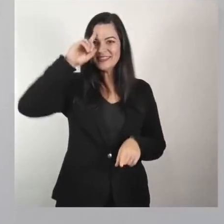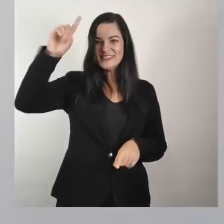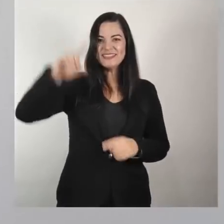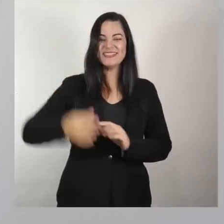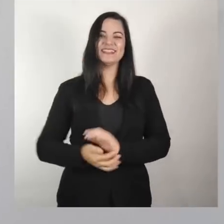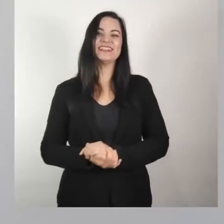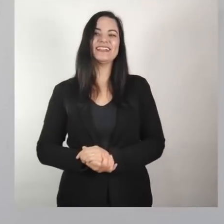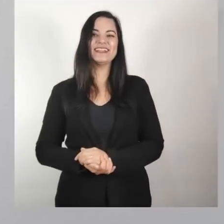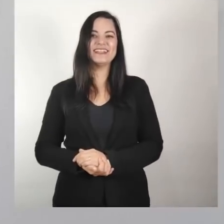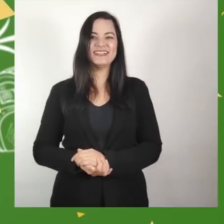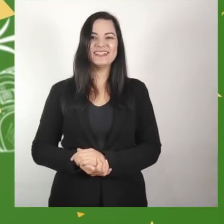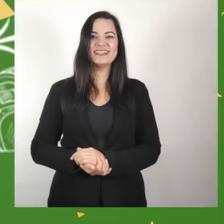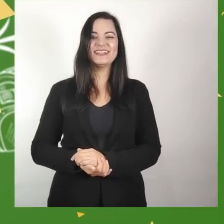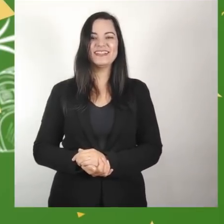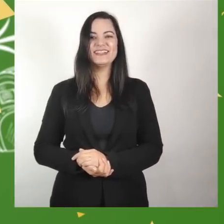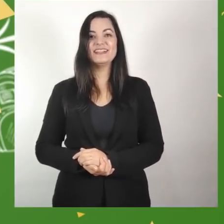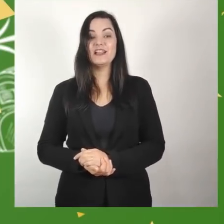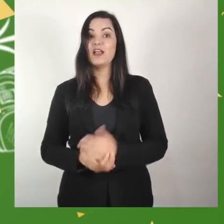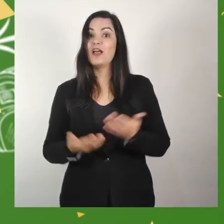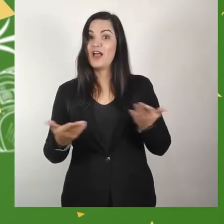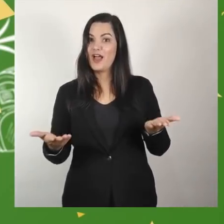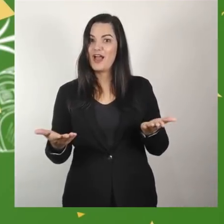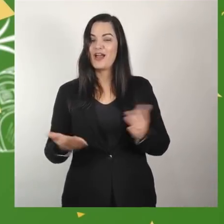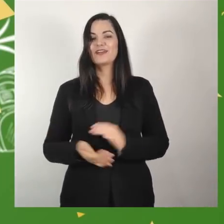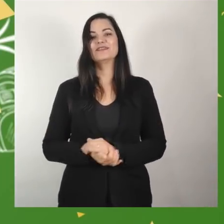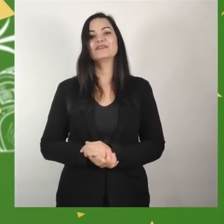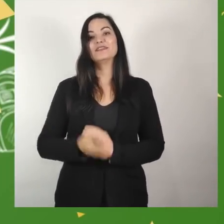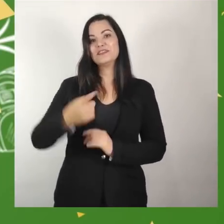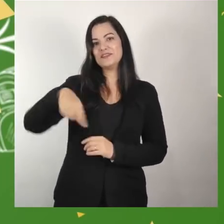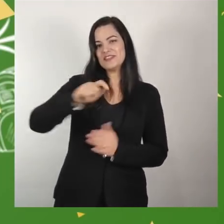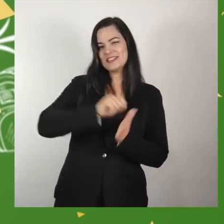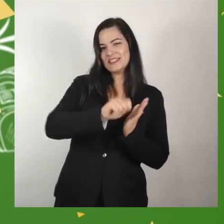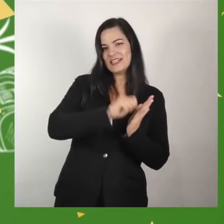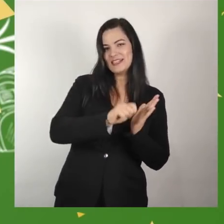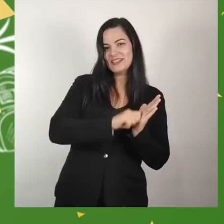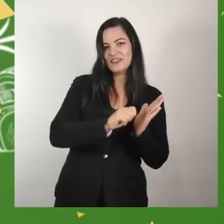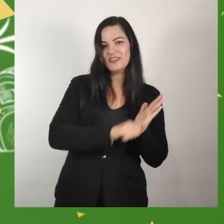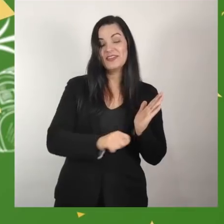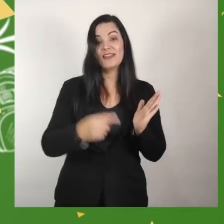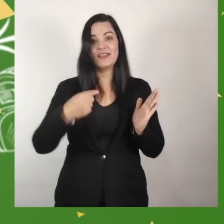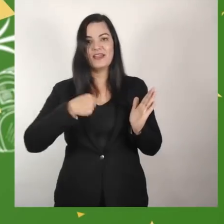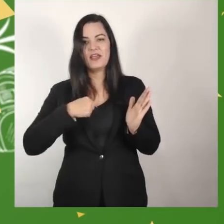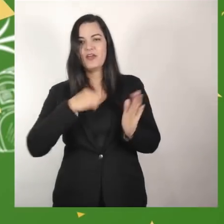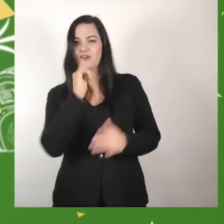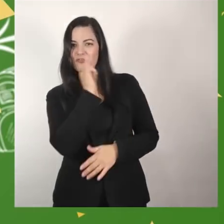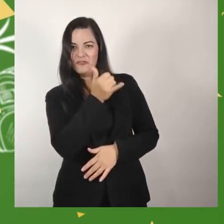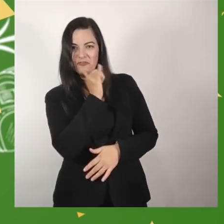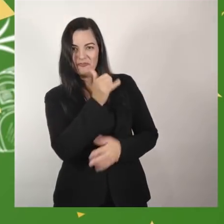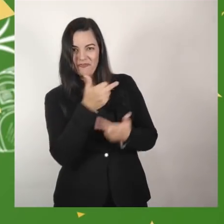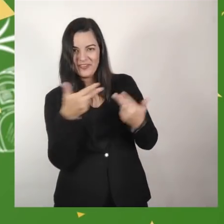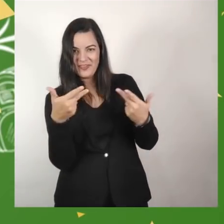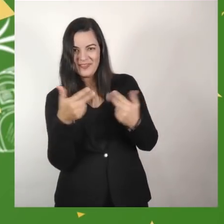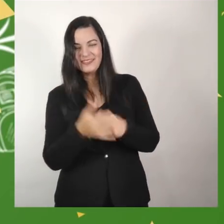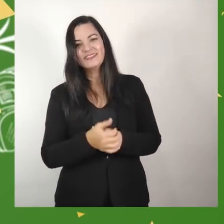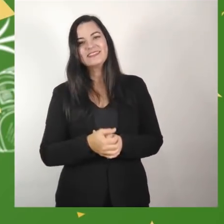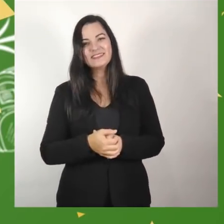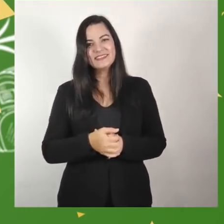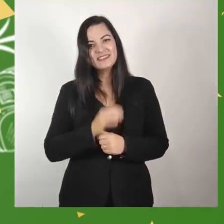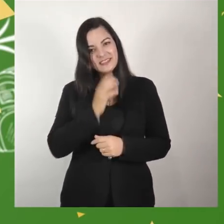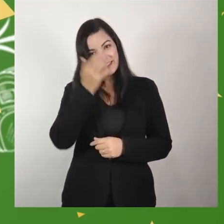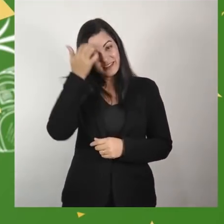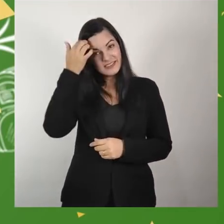encontro e a data de hoje. E olha, enquanto vocês anotam aí, eu já vou te contando uma